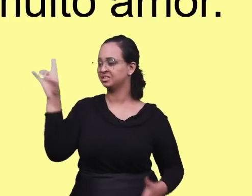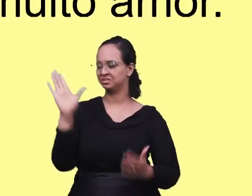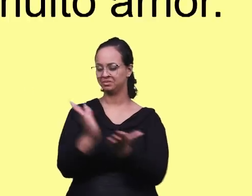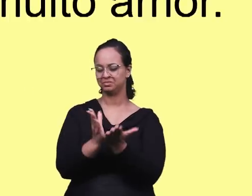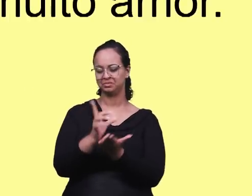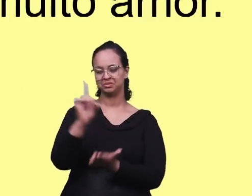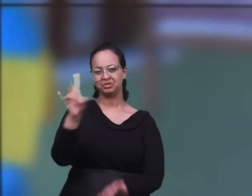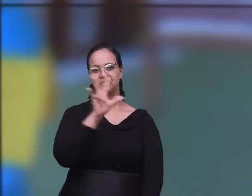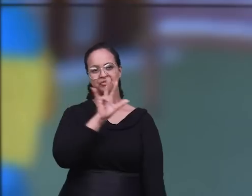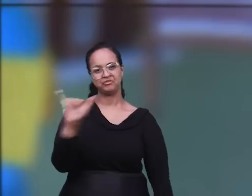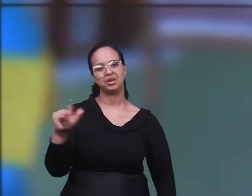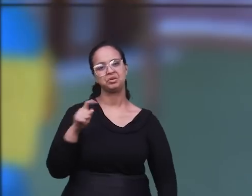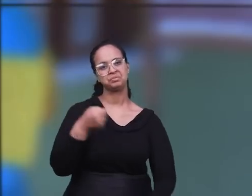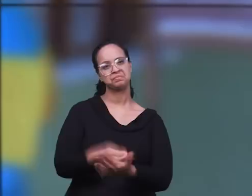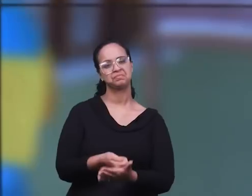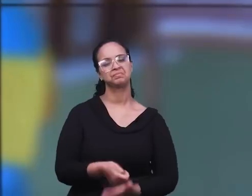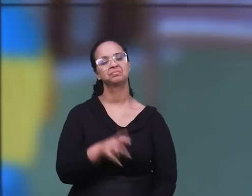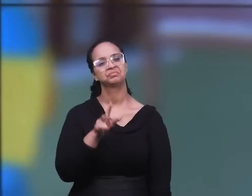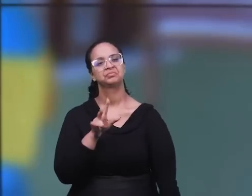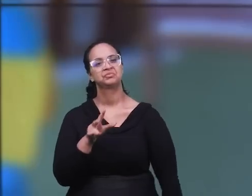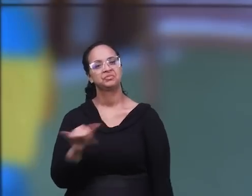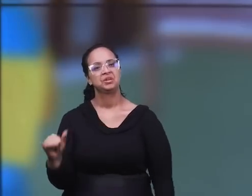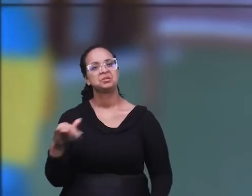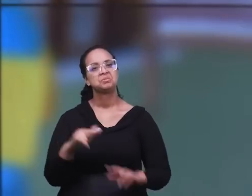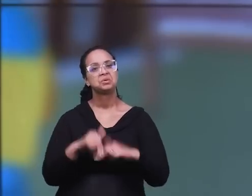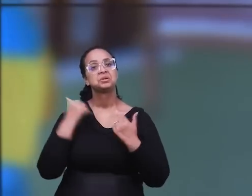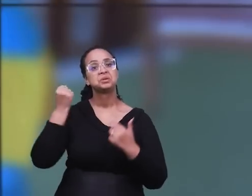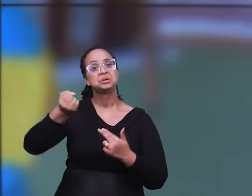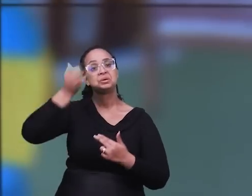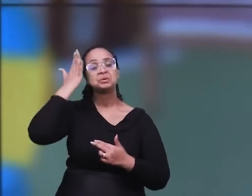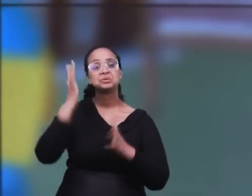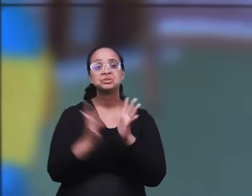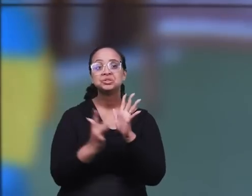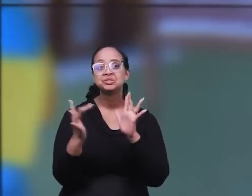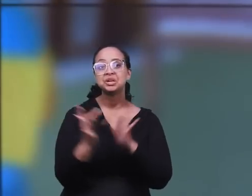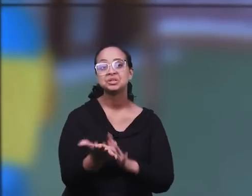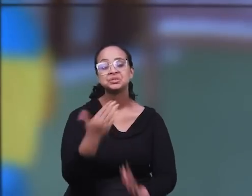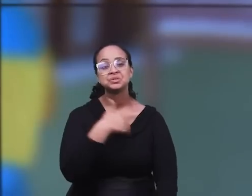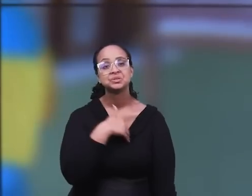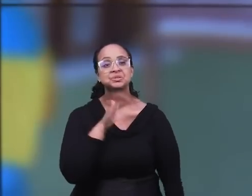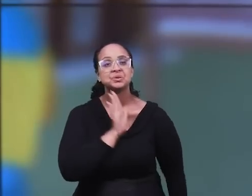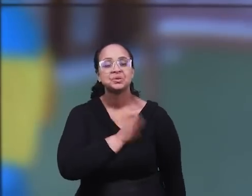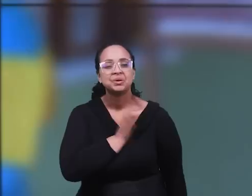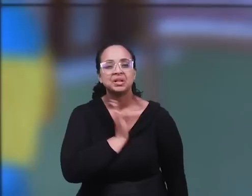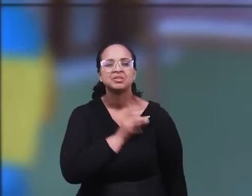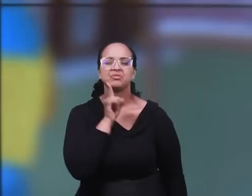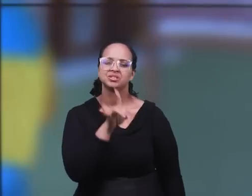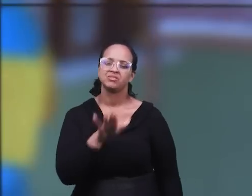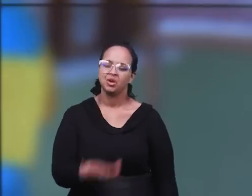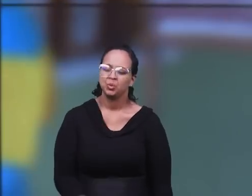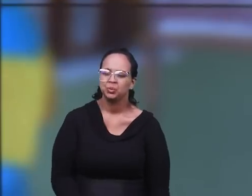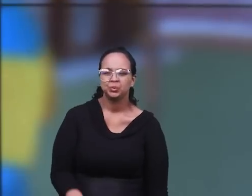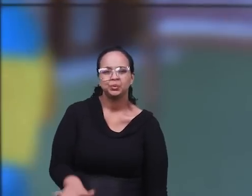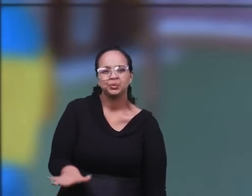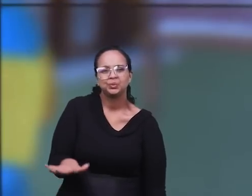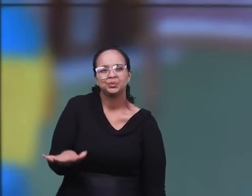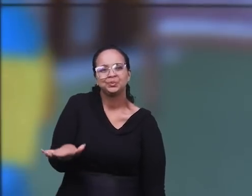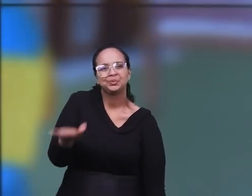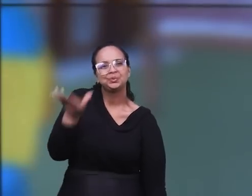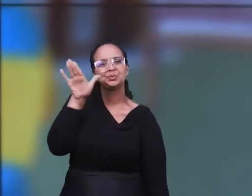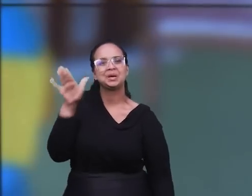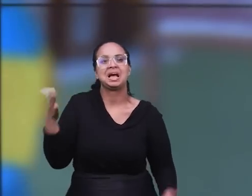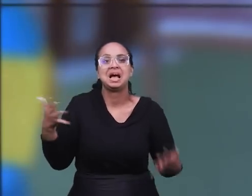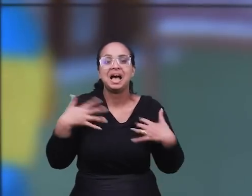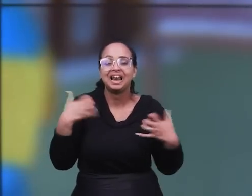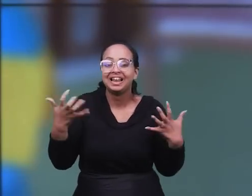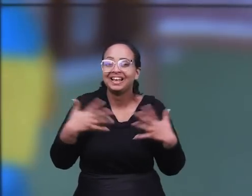Deus vai se cumprir na sua vida e a luz de Jesus vai brilhar em seu coração e você crescerá com alegria na